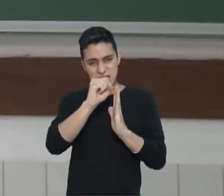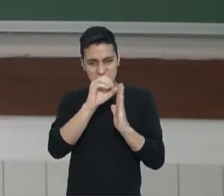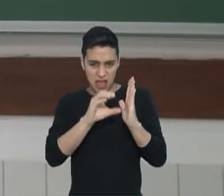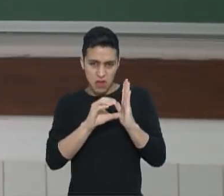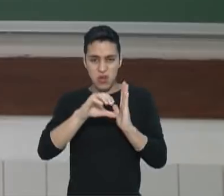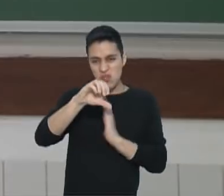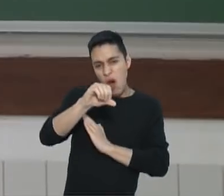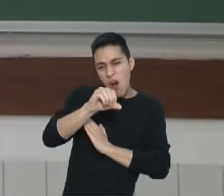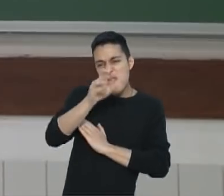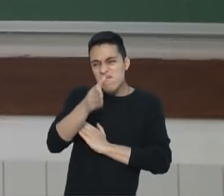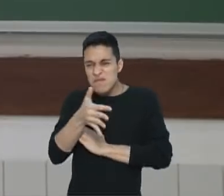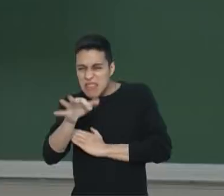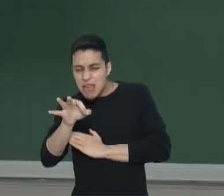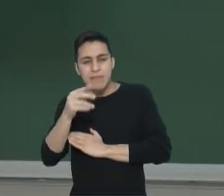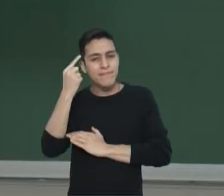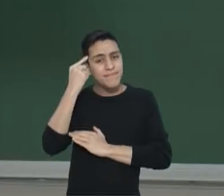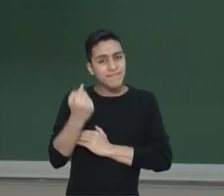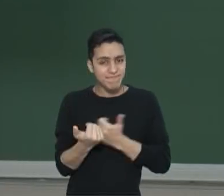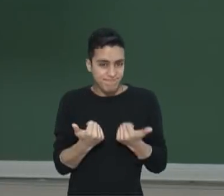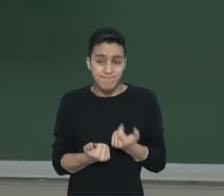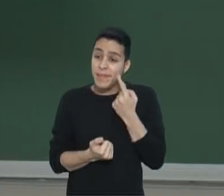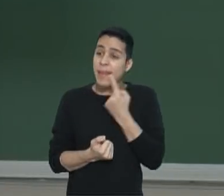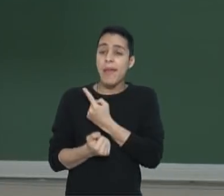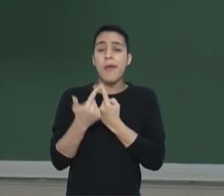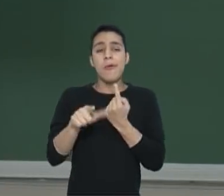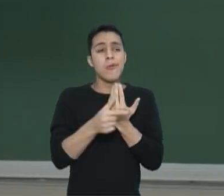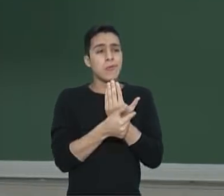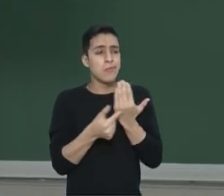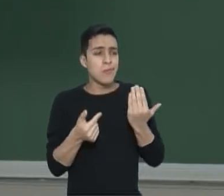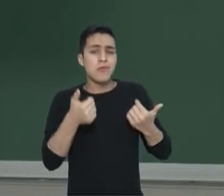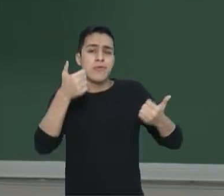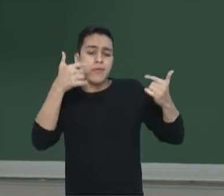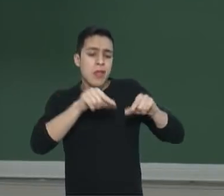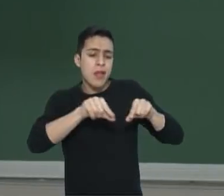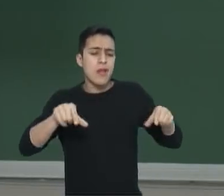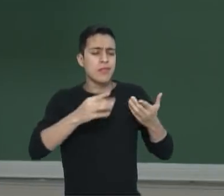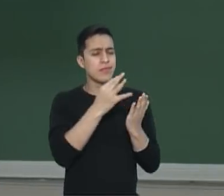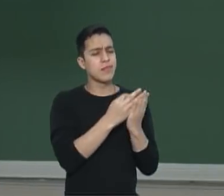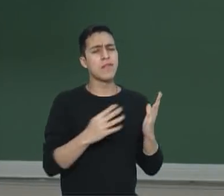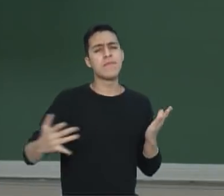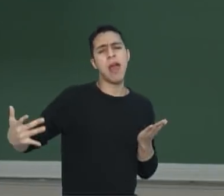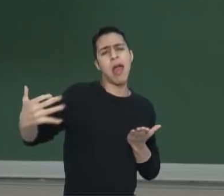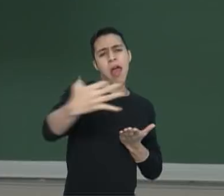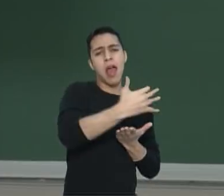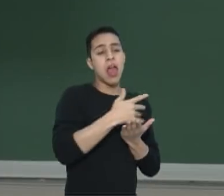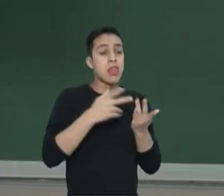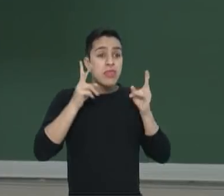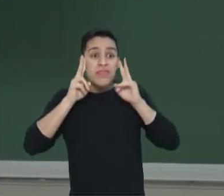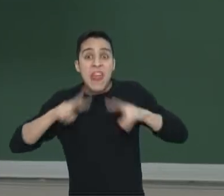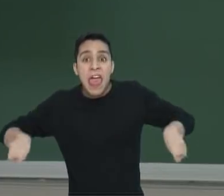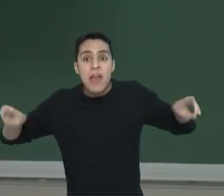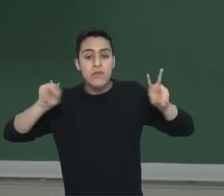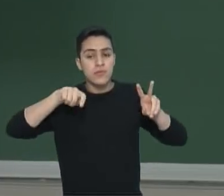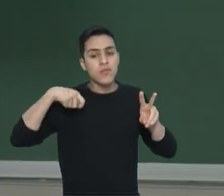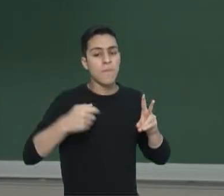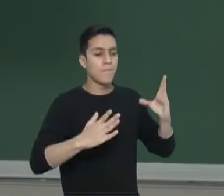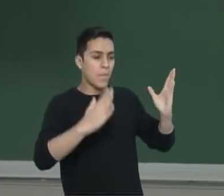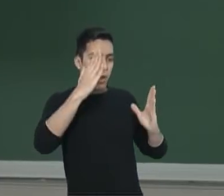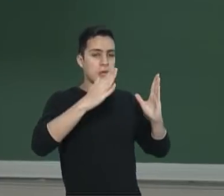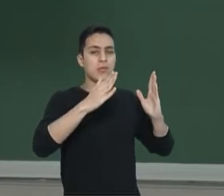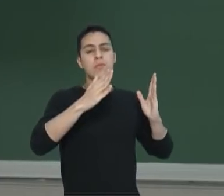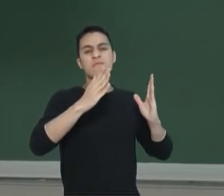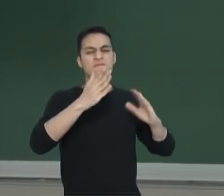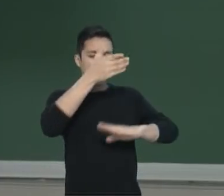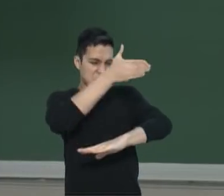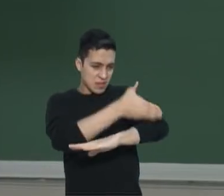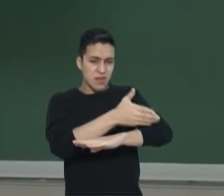X. E a gente tem esse daqui, que é uma coletânea de textos e testemunhos do período medieval. Então,